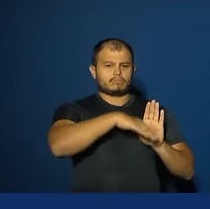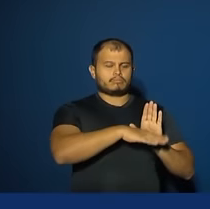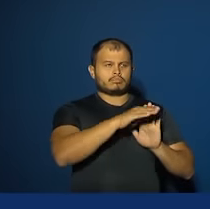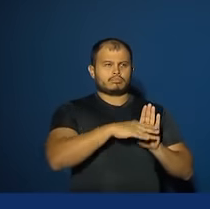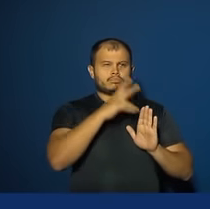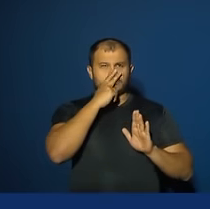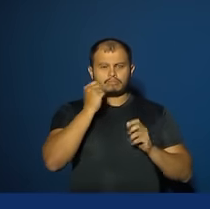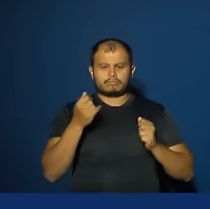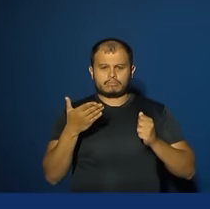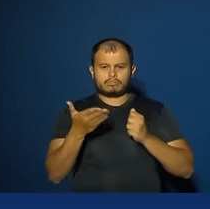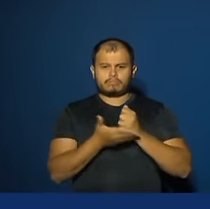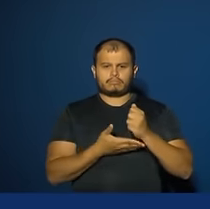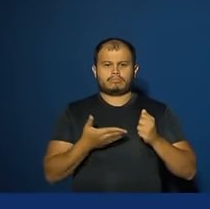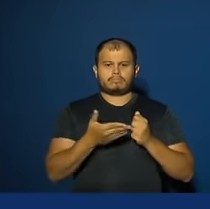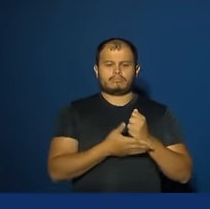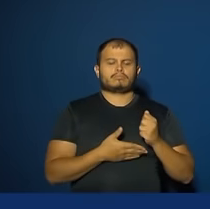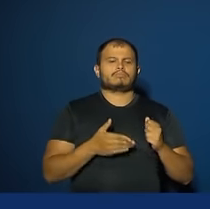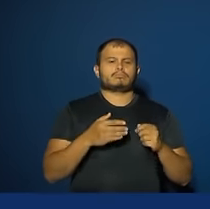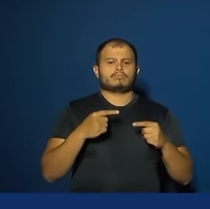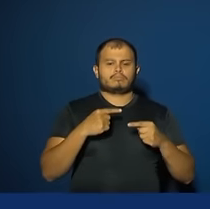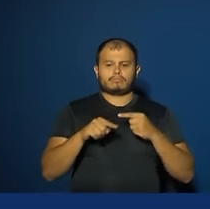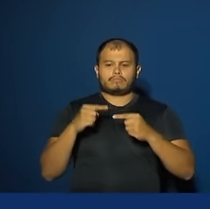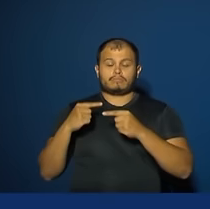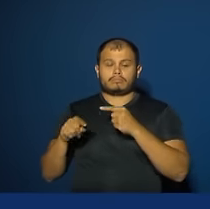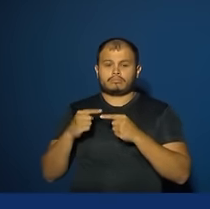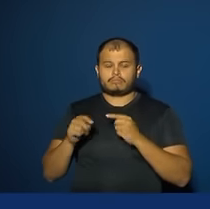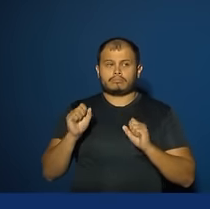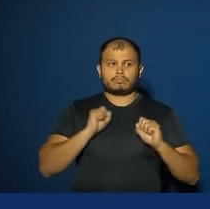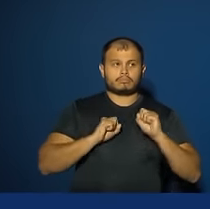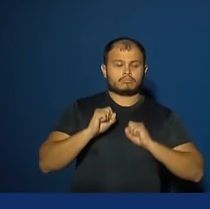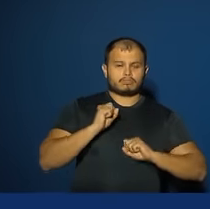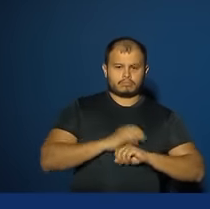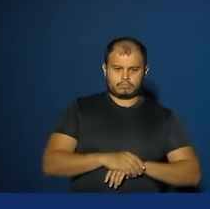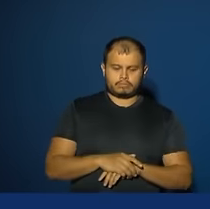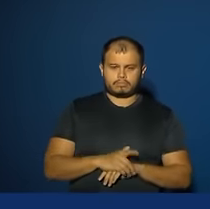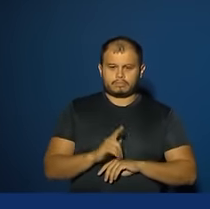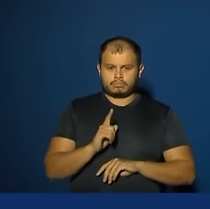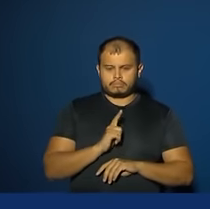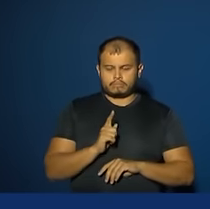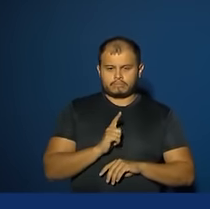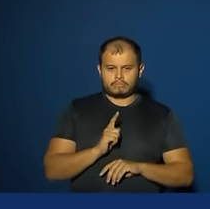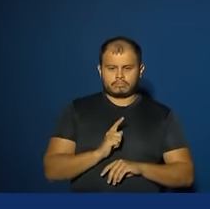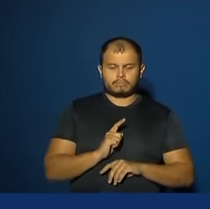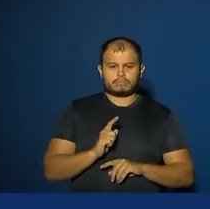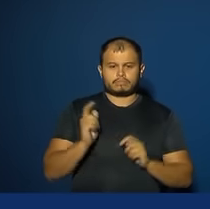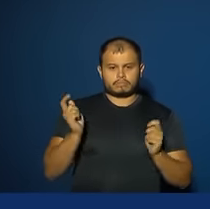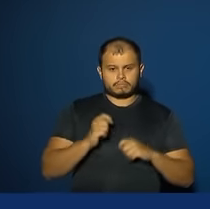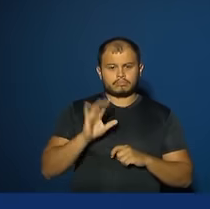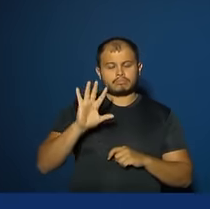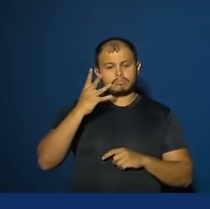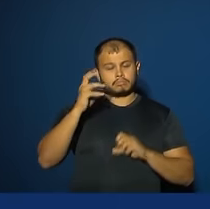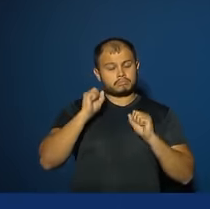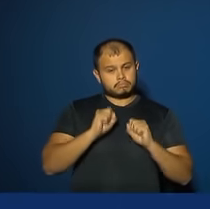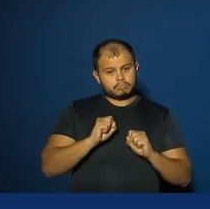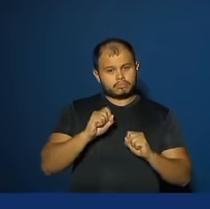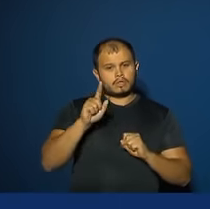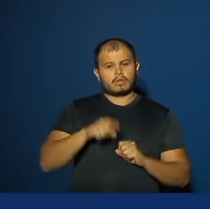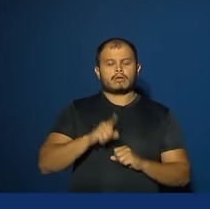mínimo processo de desancorar as expectativas. Ali foi. Se tem um lugar onde isso pode acontecer, é nos Estados